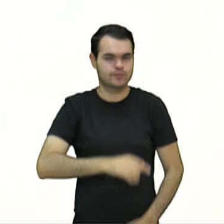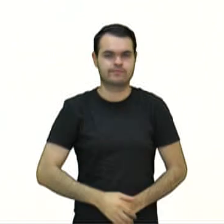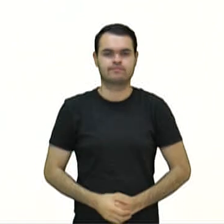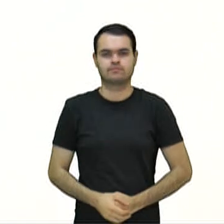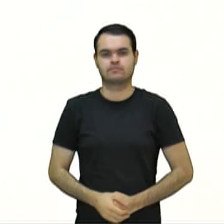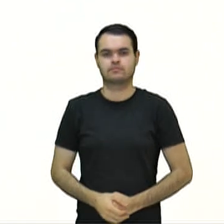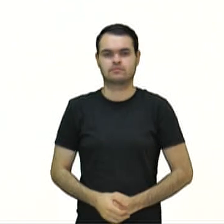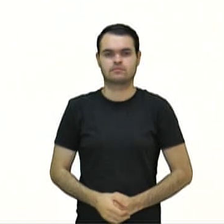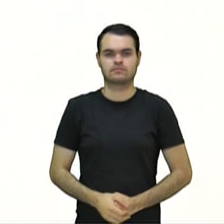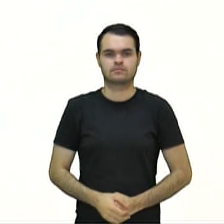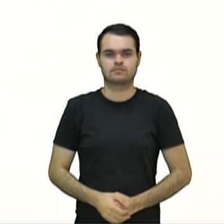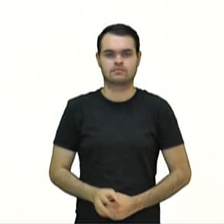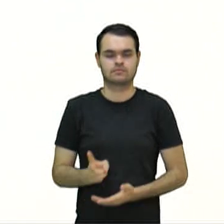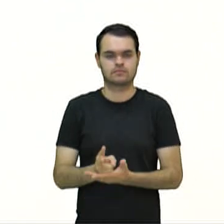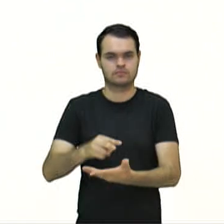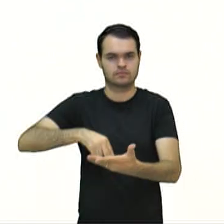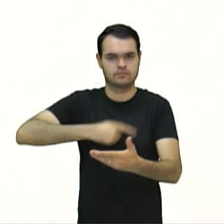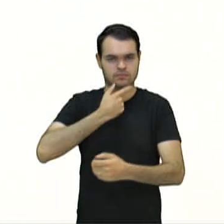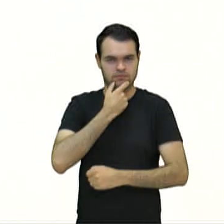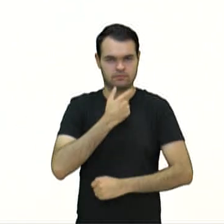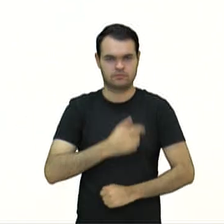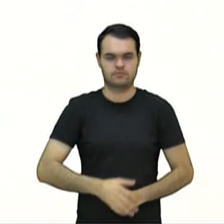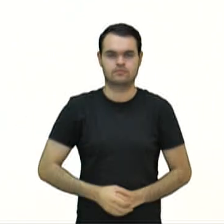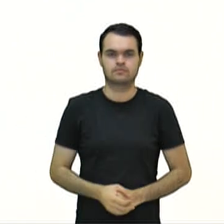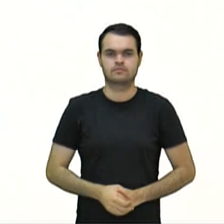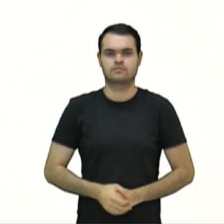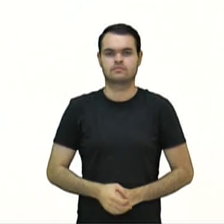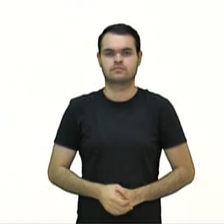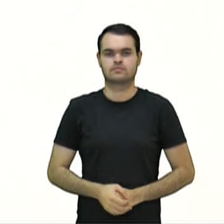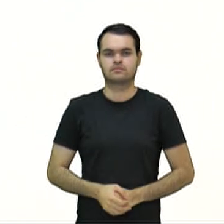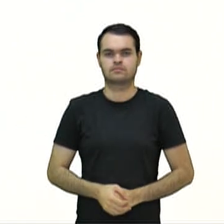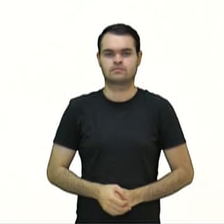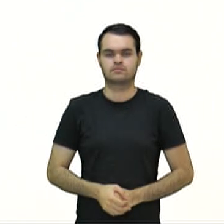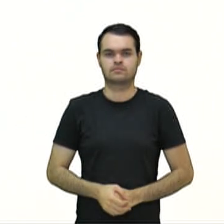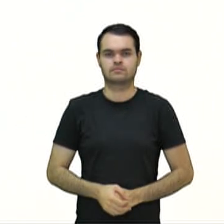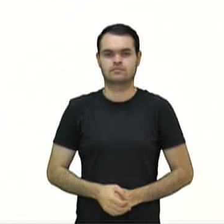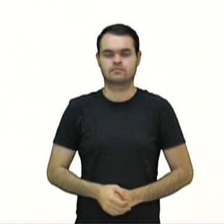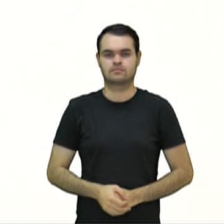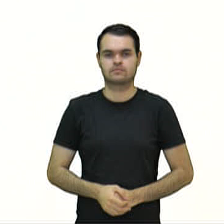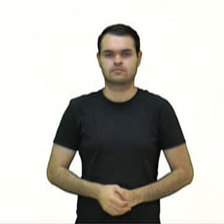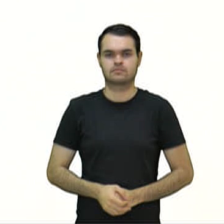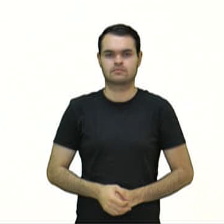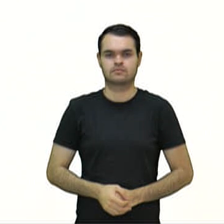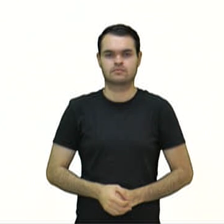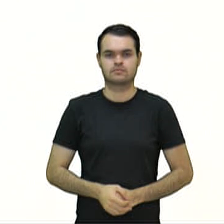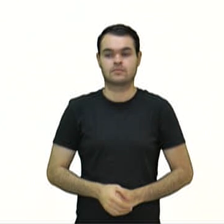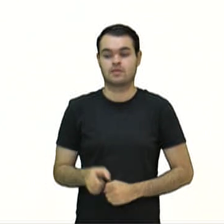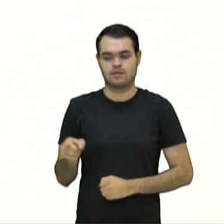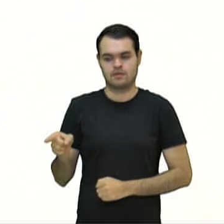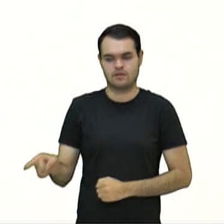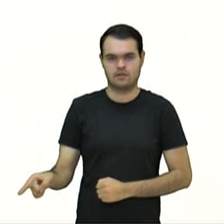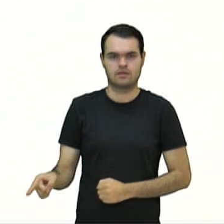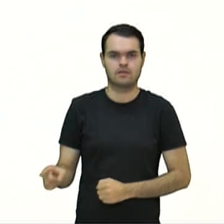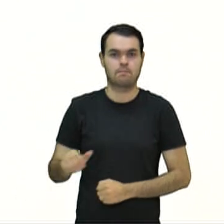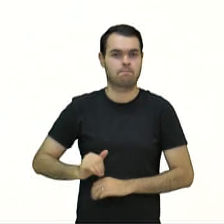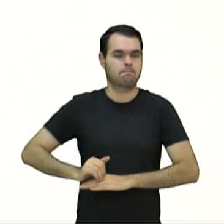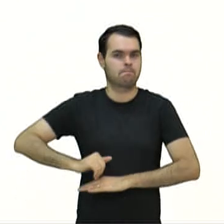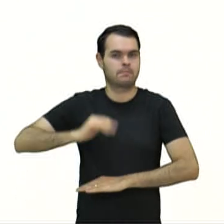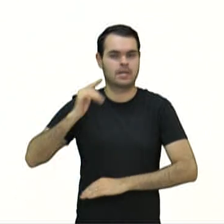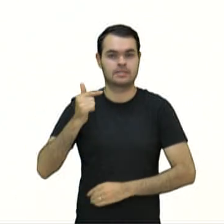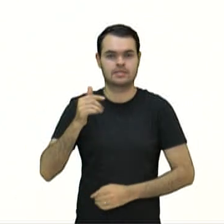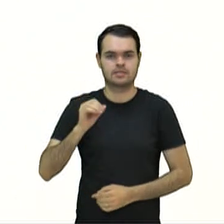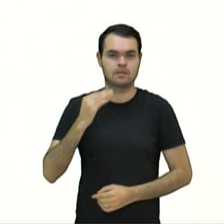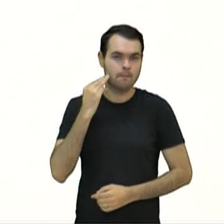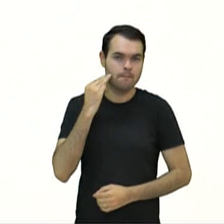than 70 million albums, international albums. Ela, mais de 70 milhões